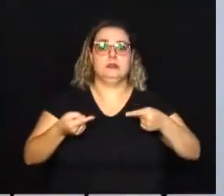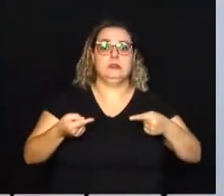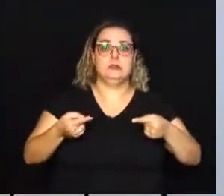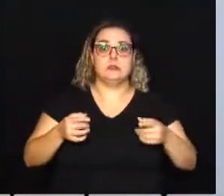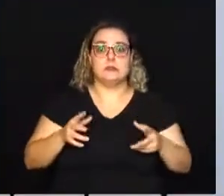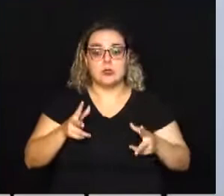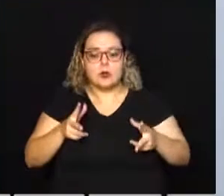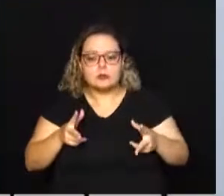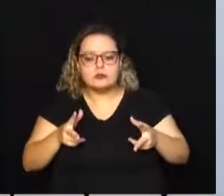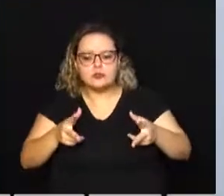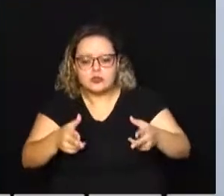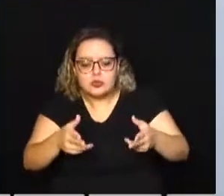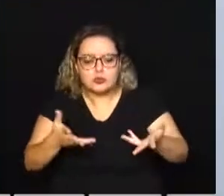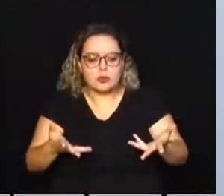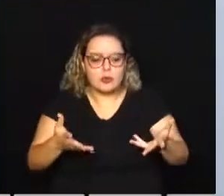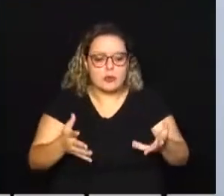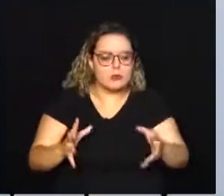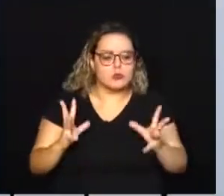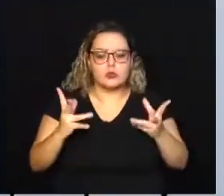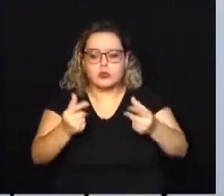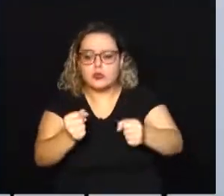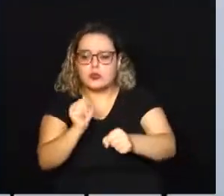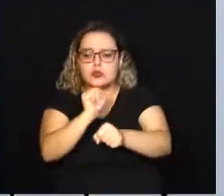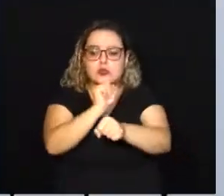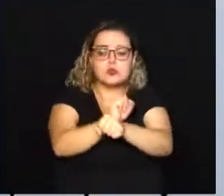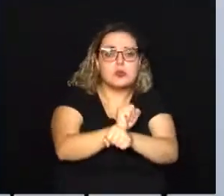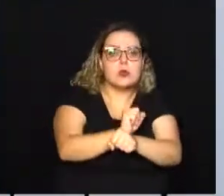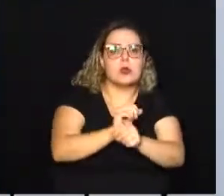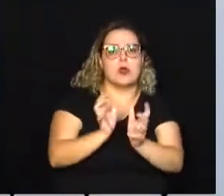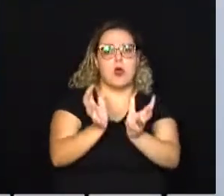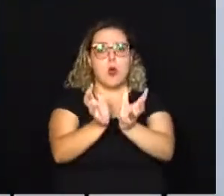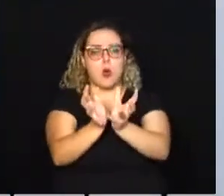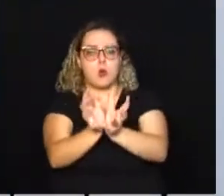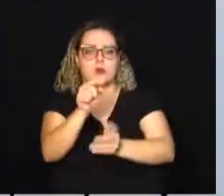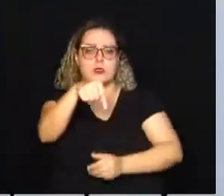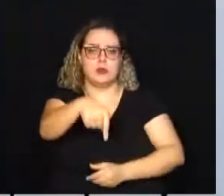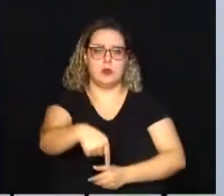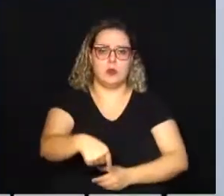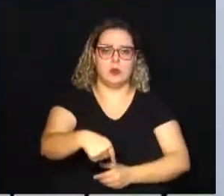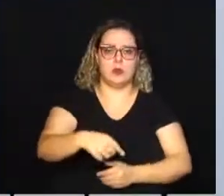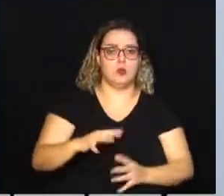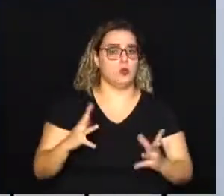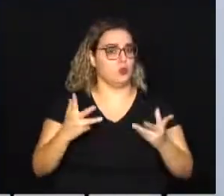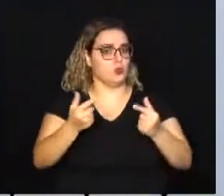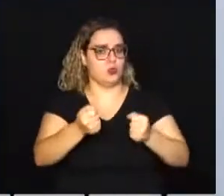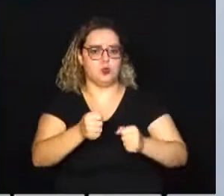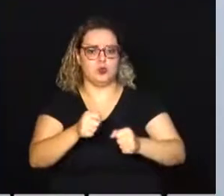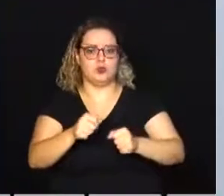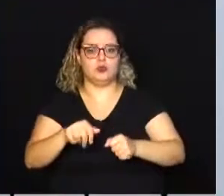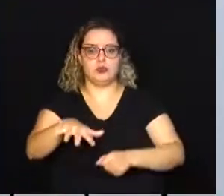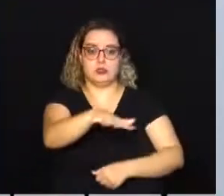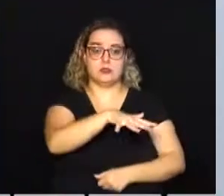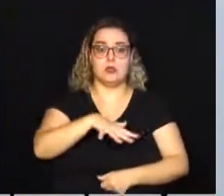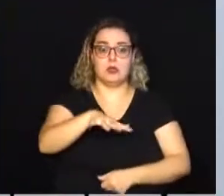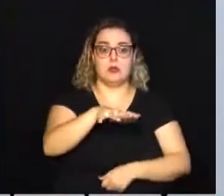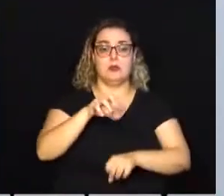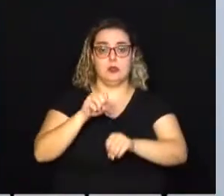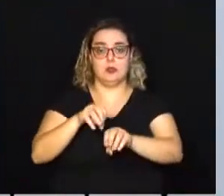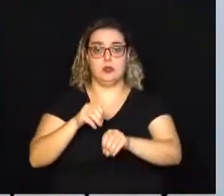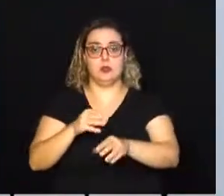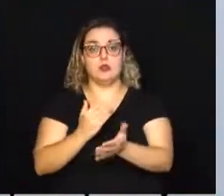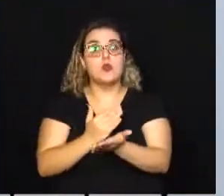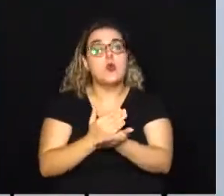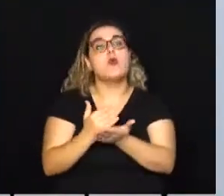aqui da Câmara de Campinas, os educadores, as pessoas que estão envolvidas na educação desde o início da pandemia,